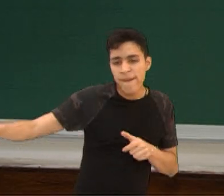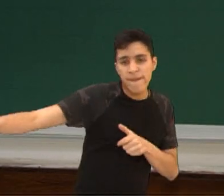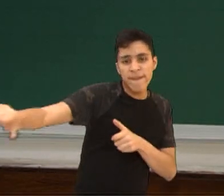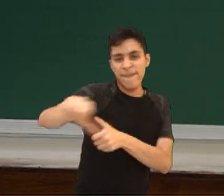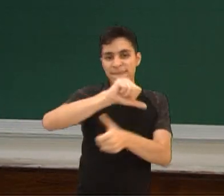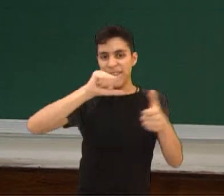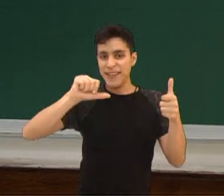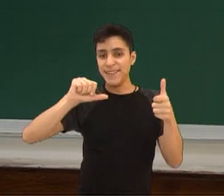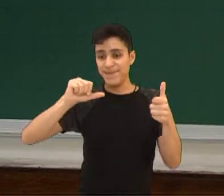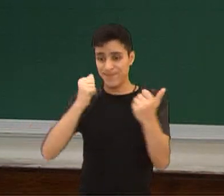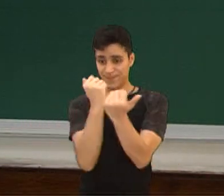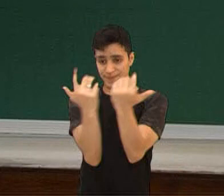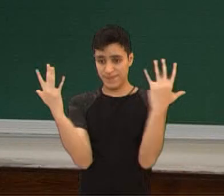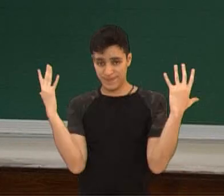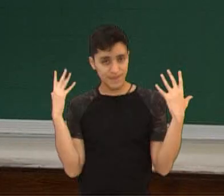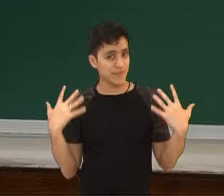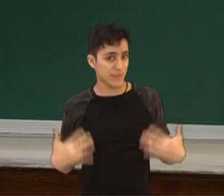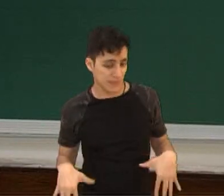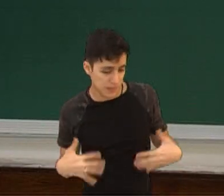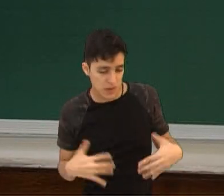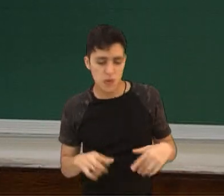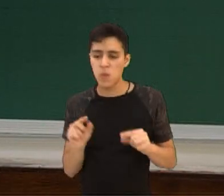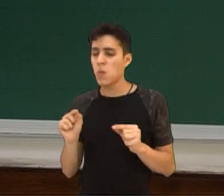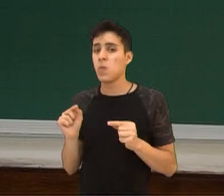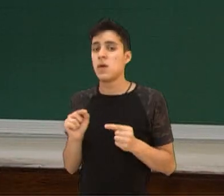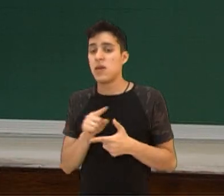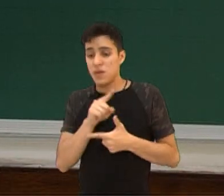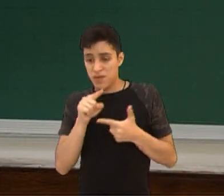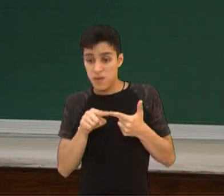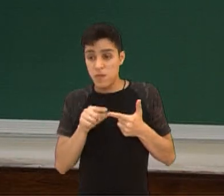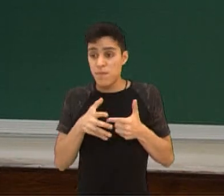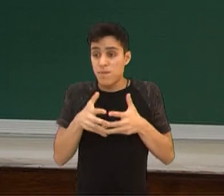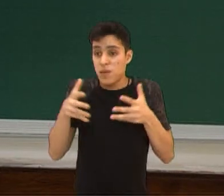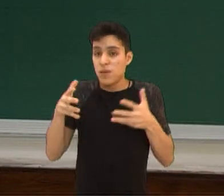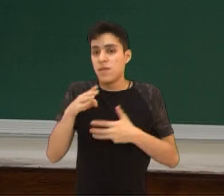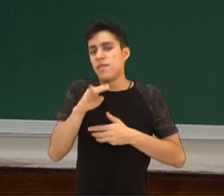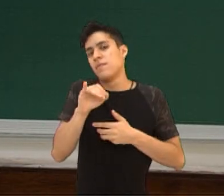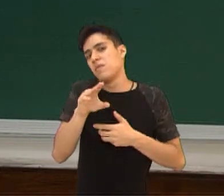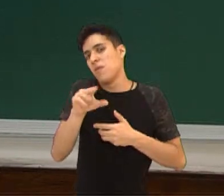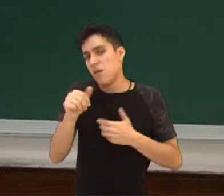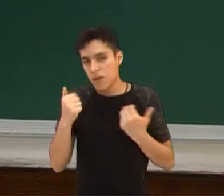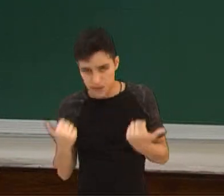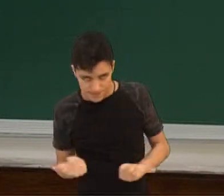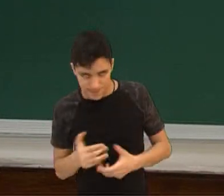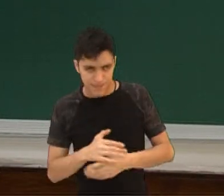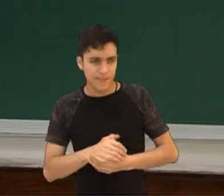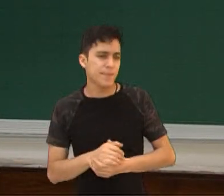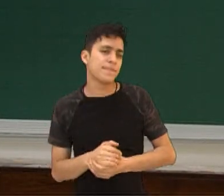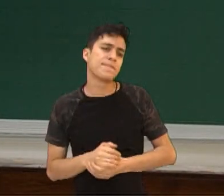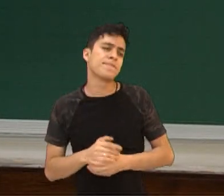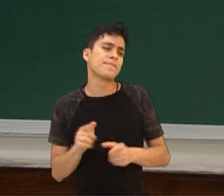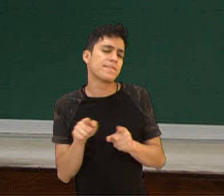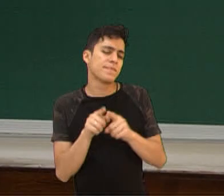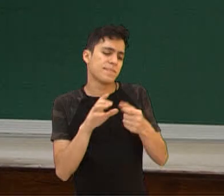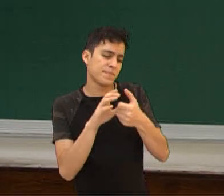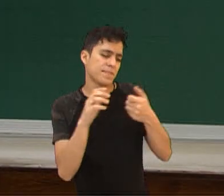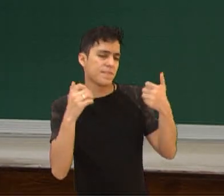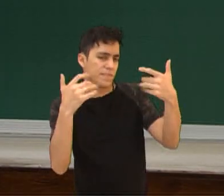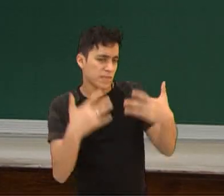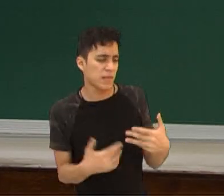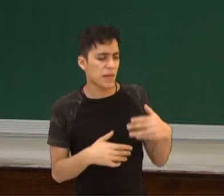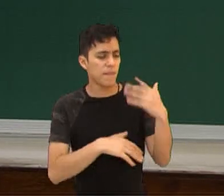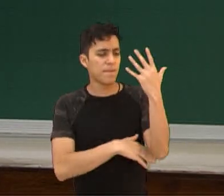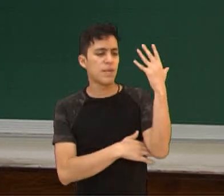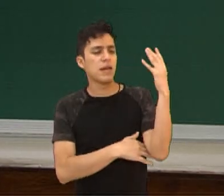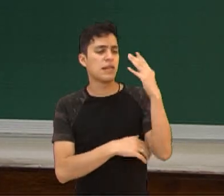transforma toda, né, que é o nosso segundo maior bioma. Depois a gente falou ainda da Mata Atlântica, que